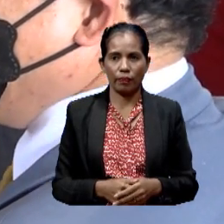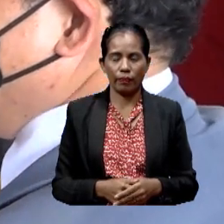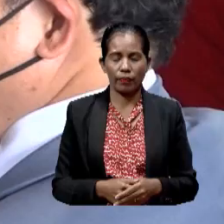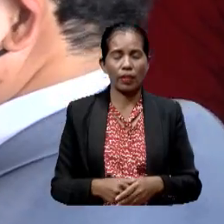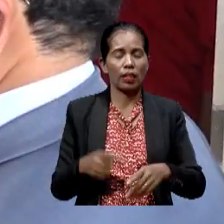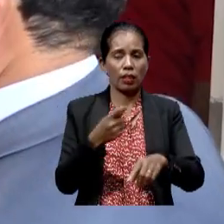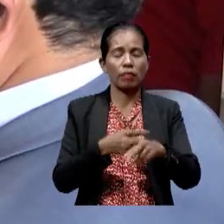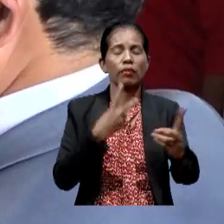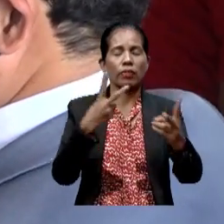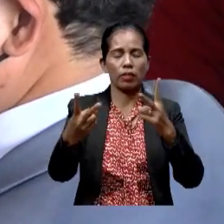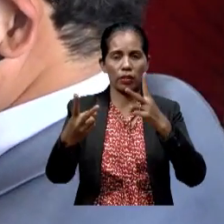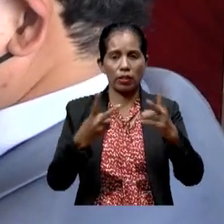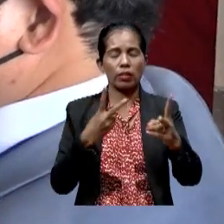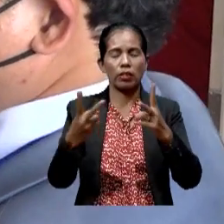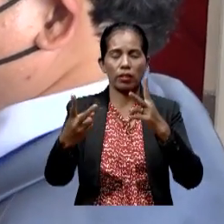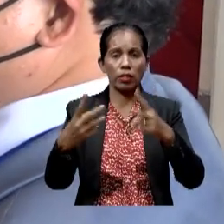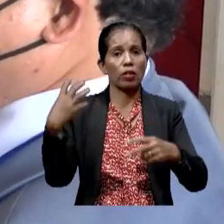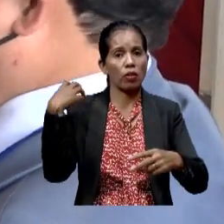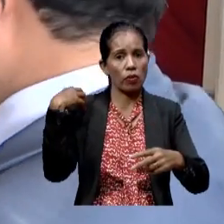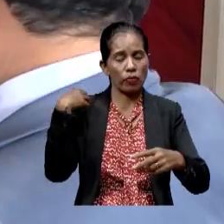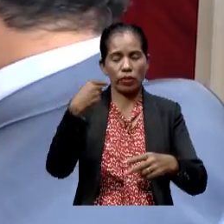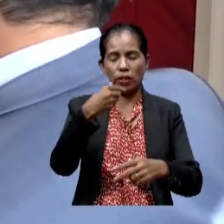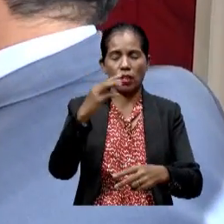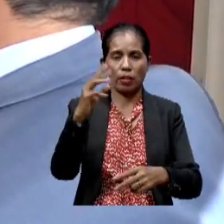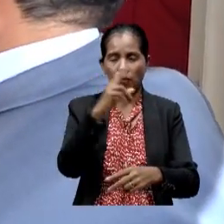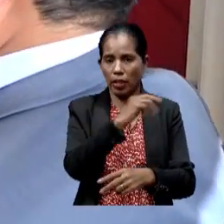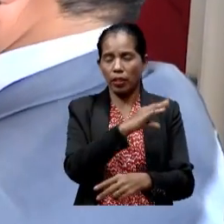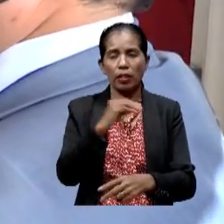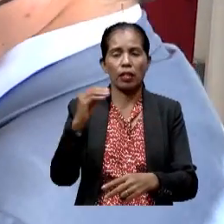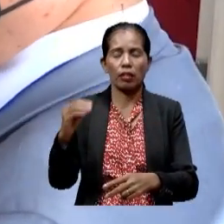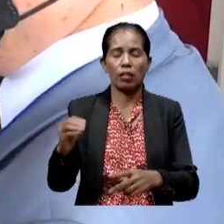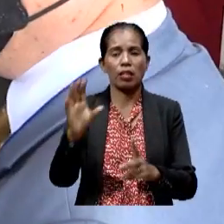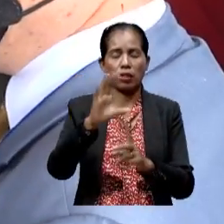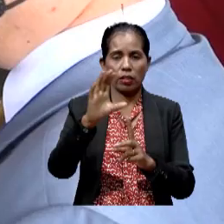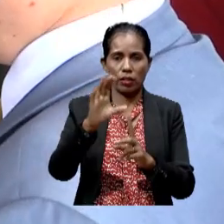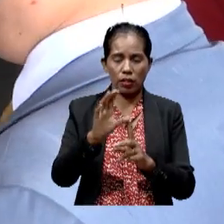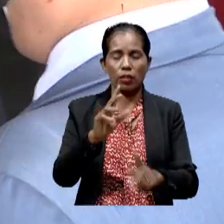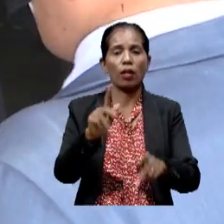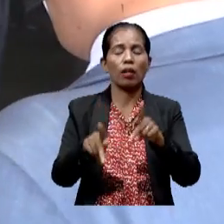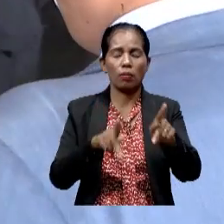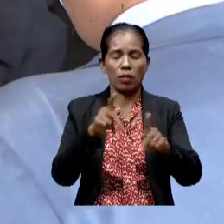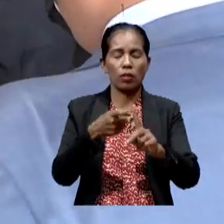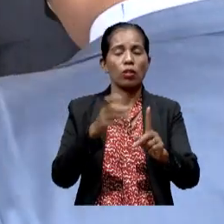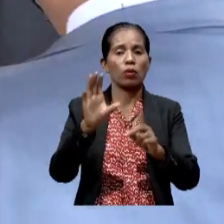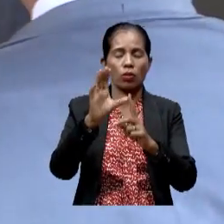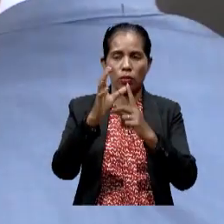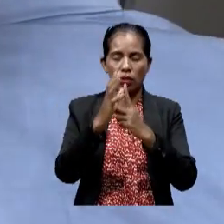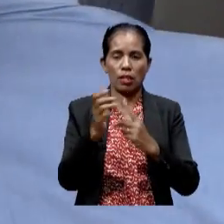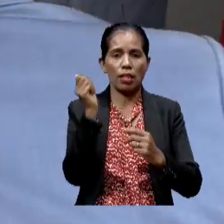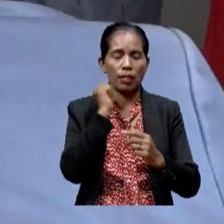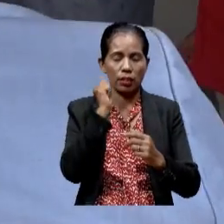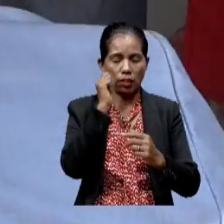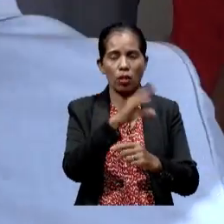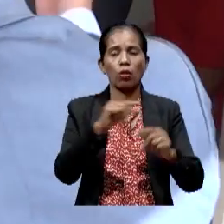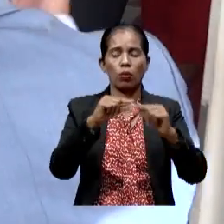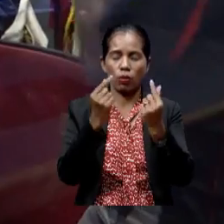Durante visita orasida ao edifício da facilidade GMN Bebora, chefe delegação comunidade pilar sosiu-kultural ASEAN de Camboli, o